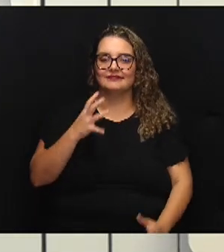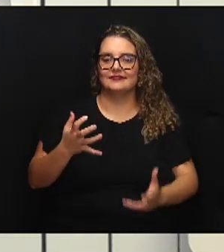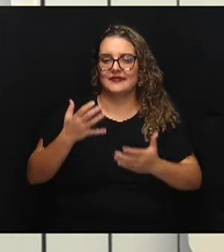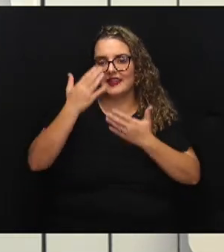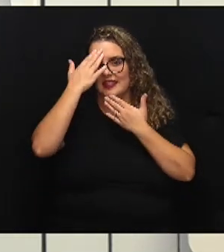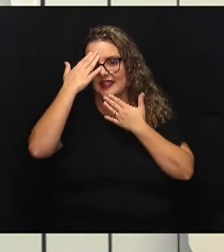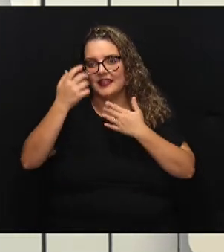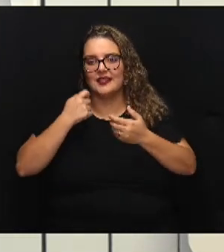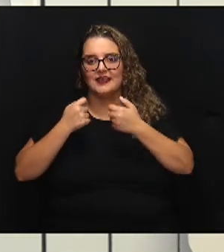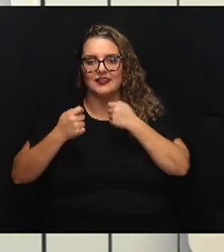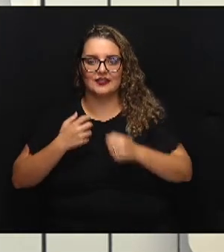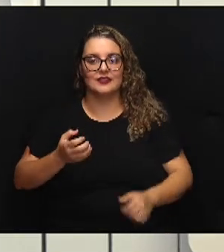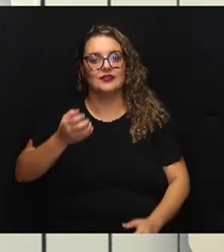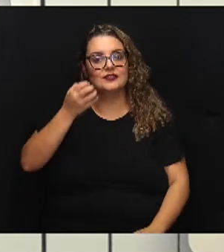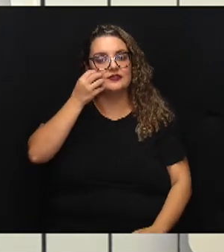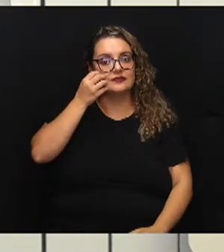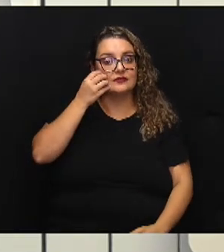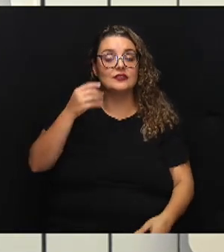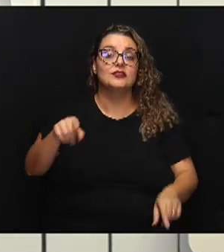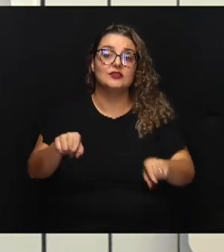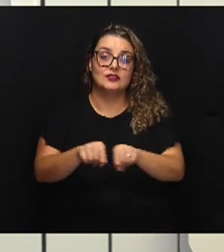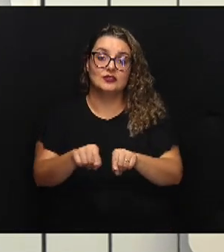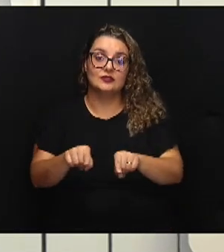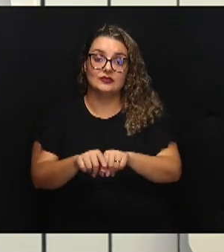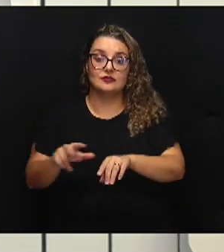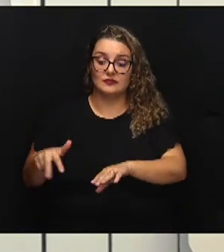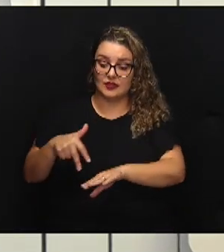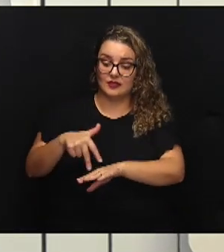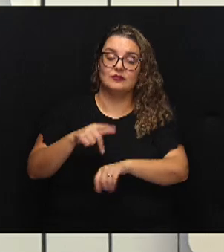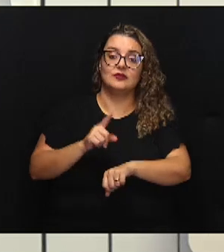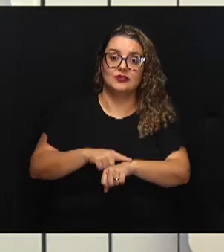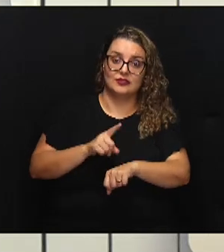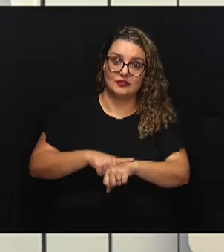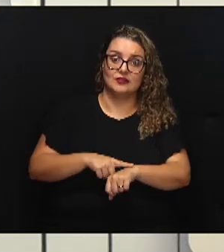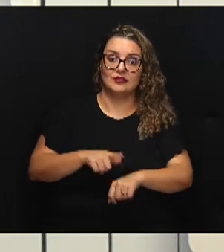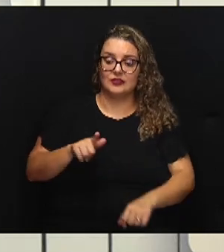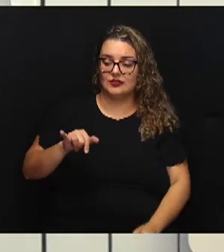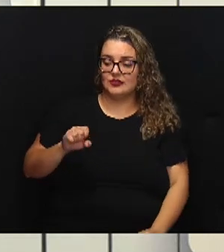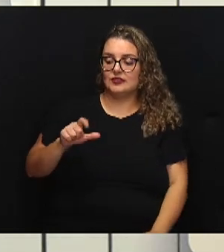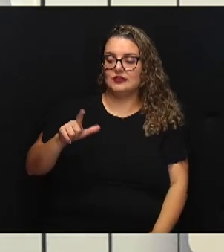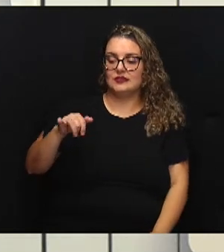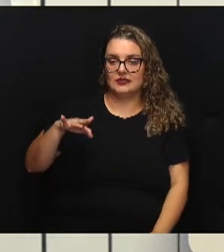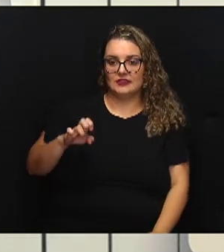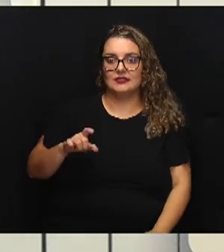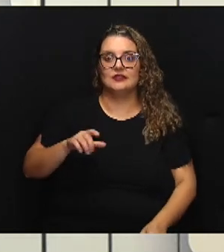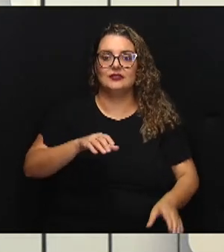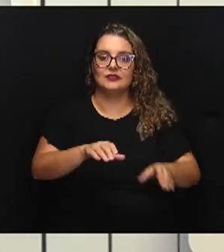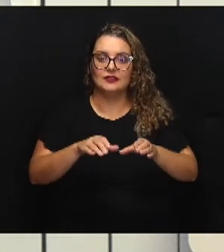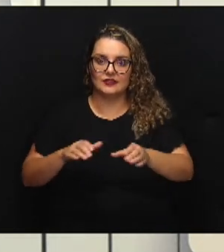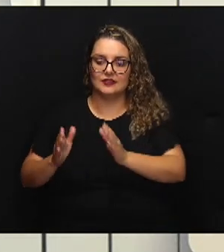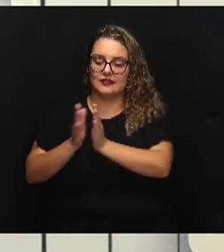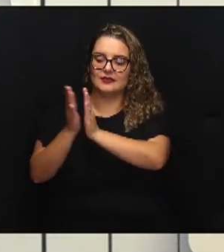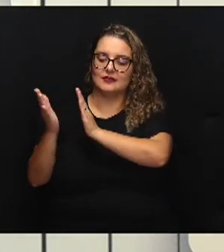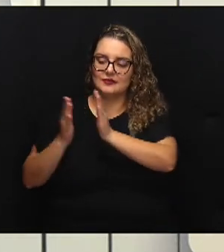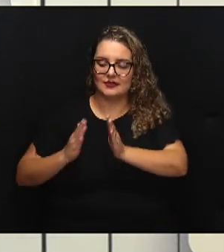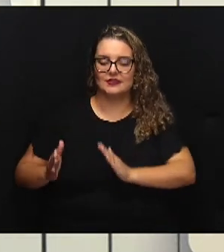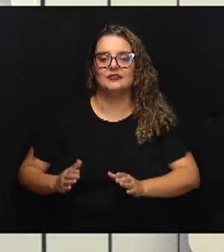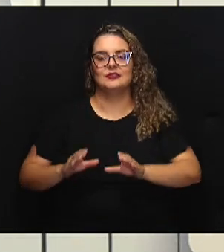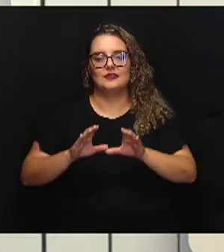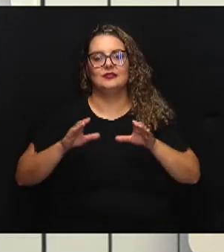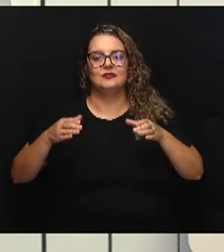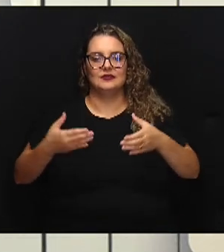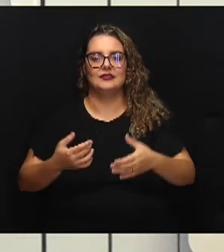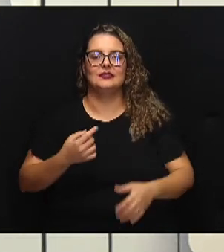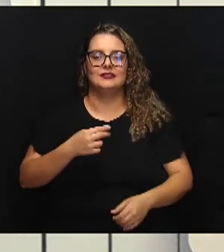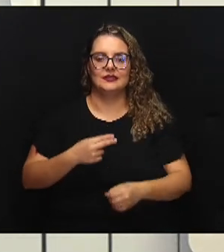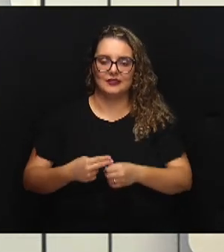nosso repórter André Aranha e também, né, a disponibilidade do tempo da Gislaine Mello, coordenadora da Biblioteca Comunitária da